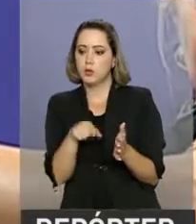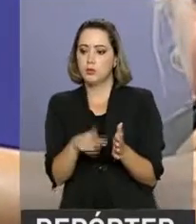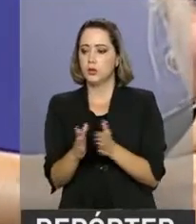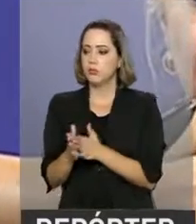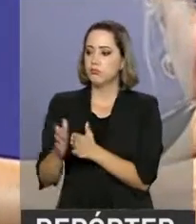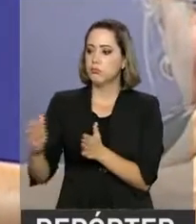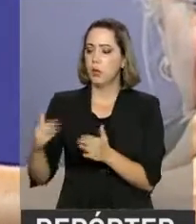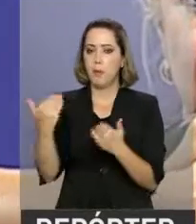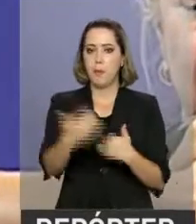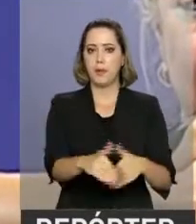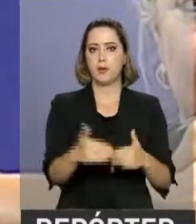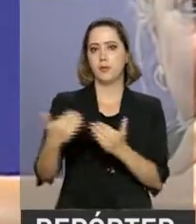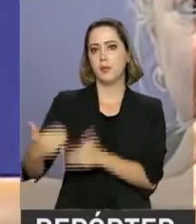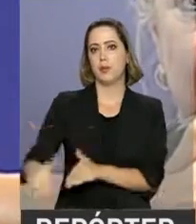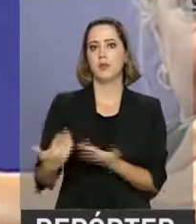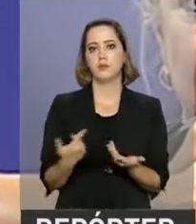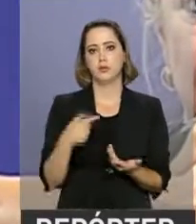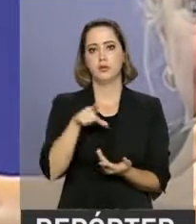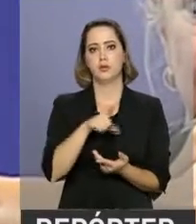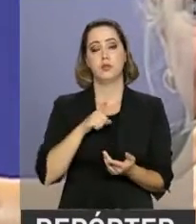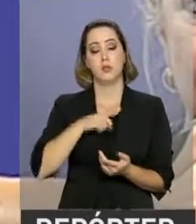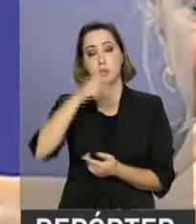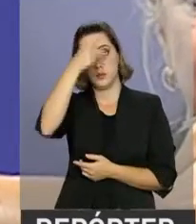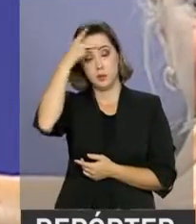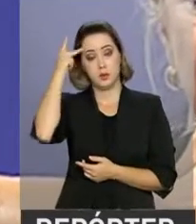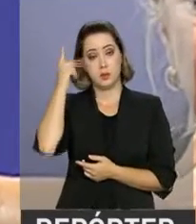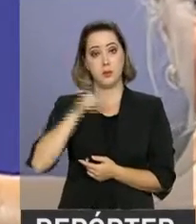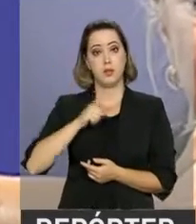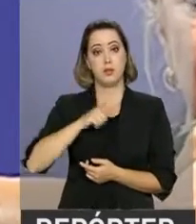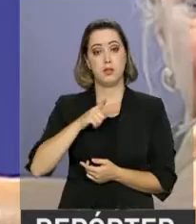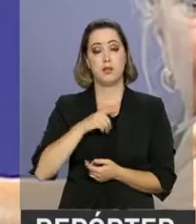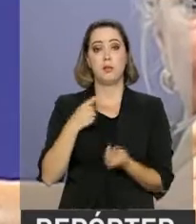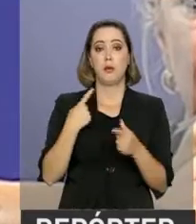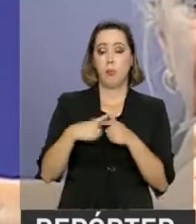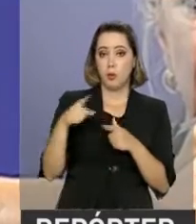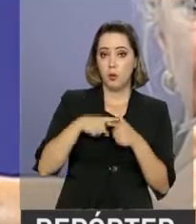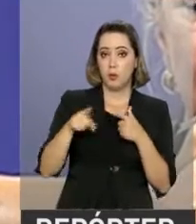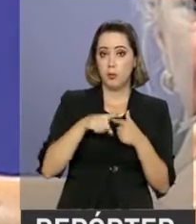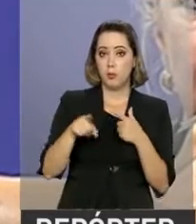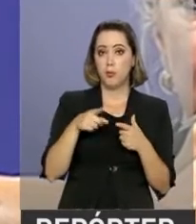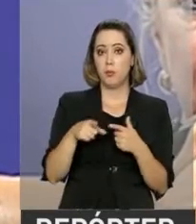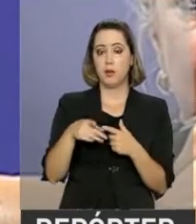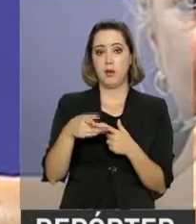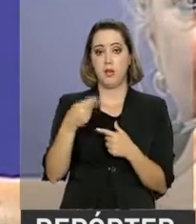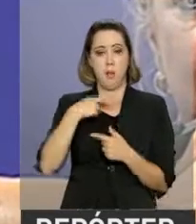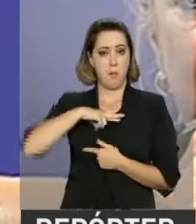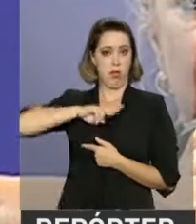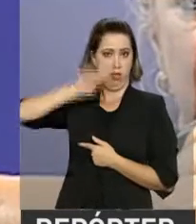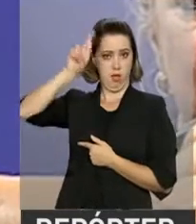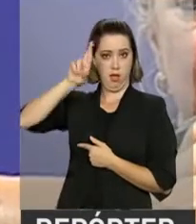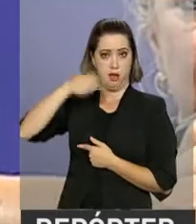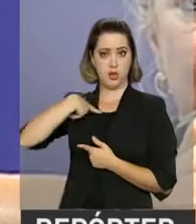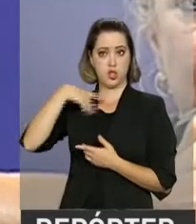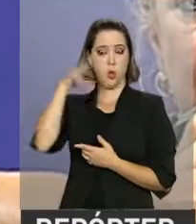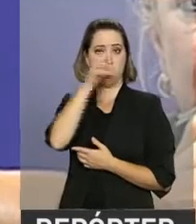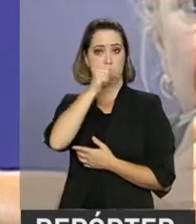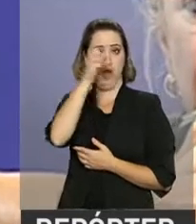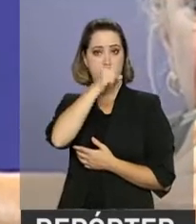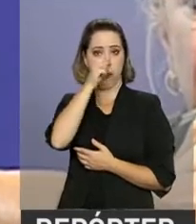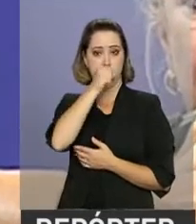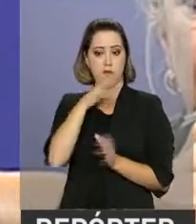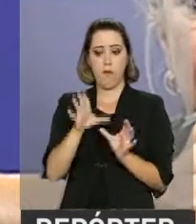resolve uma questão histórica dos sabatistas que tinham a condição muito desumana de